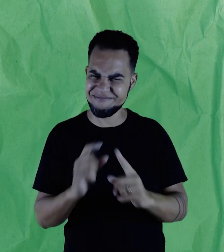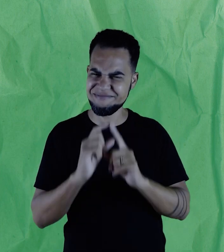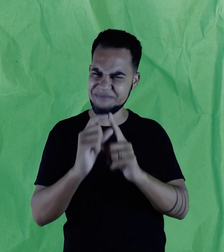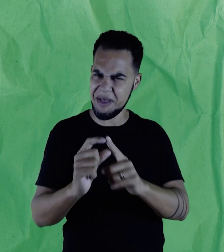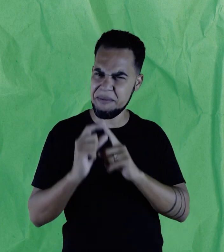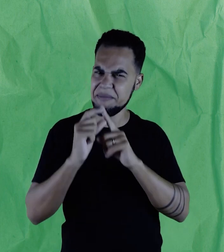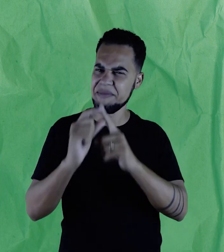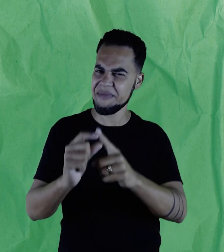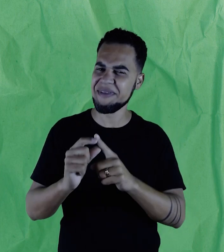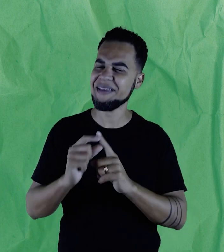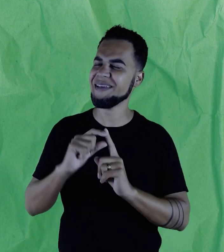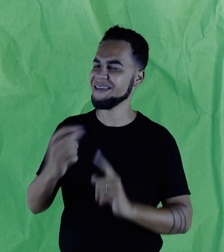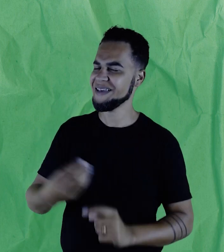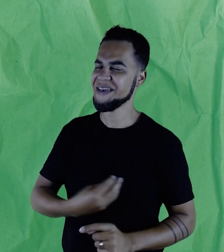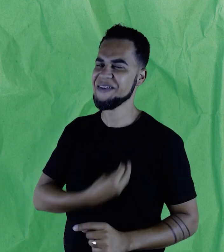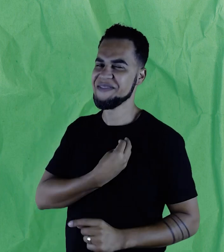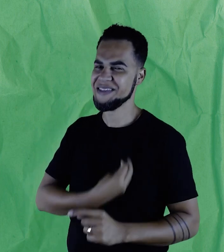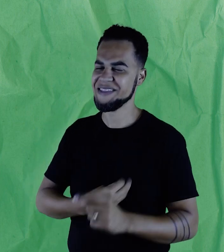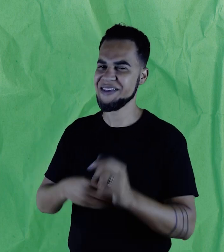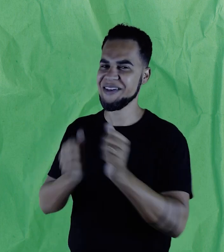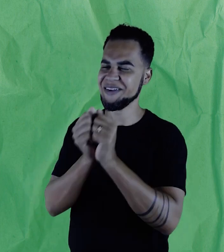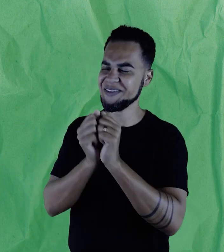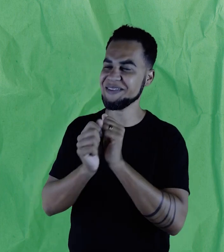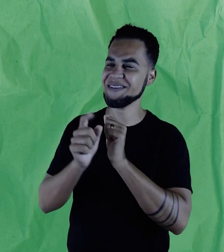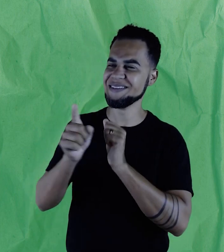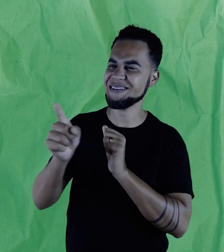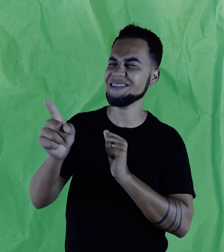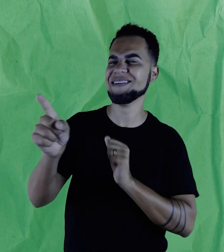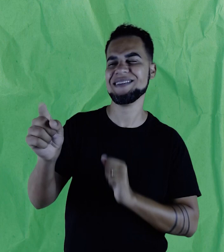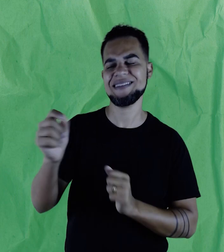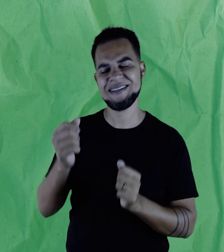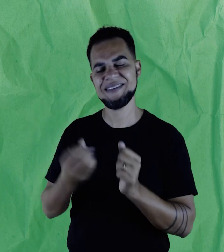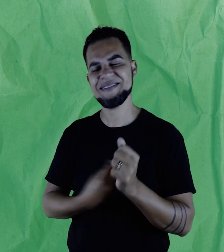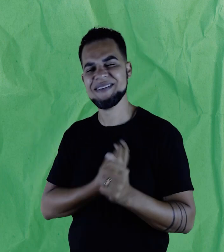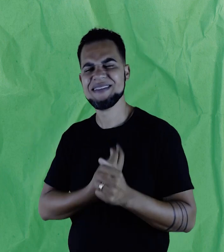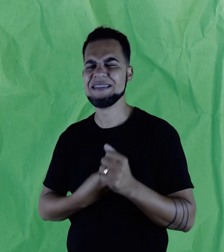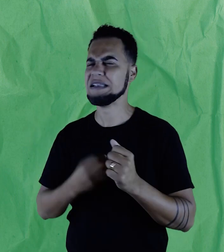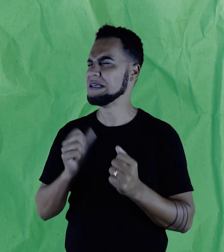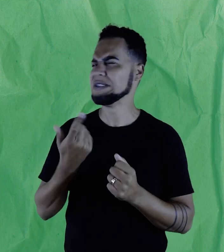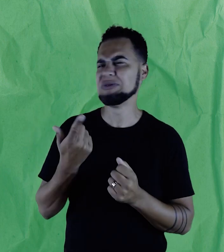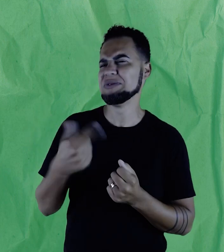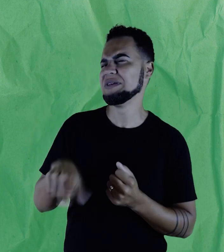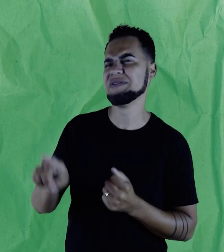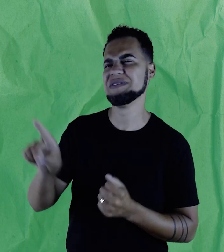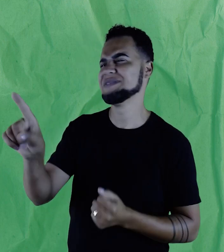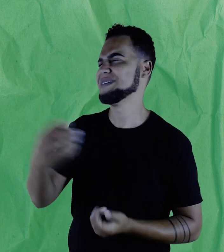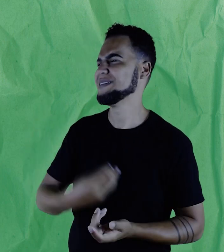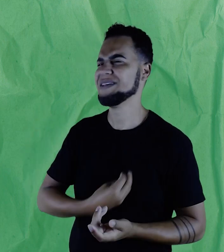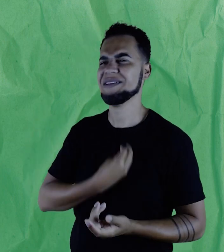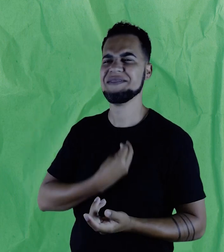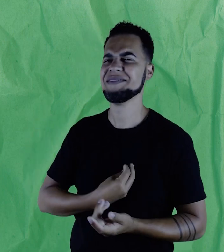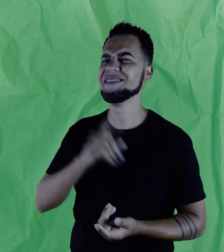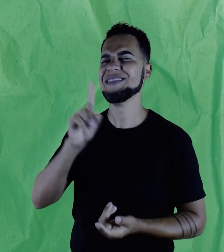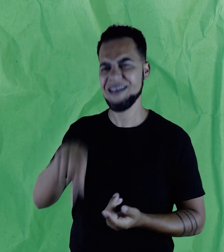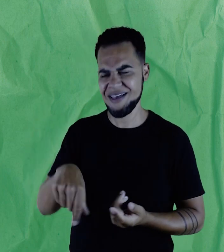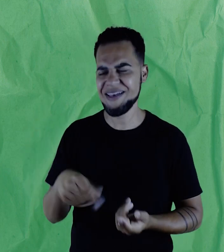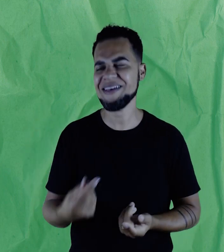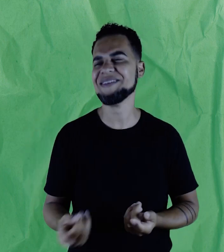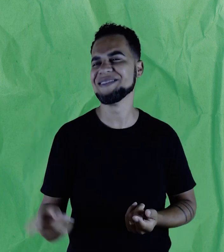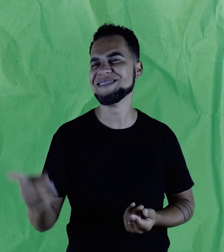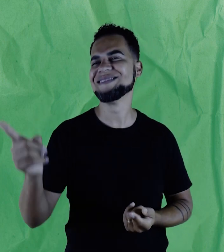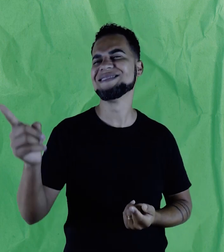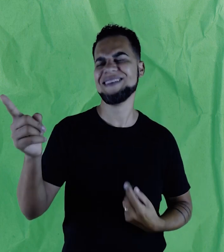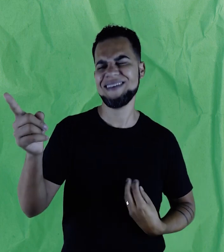você ouvir. A vida com você, a vida sem você, a vida é